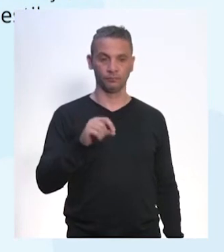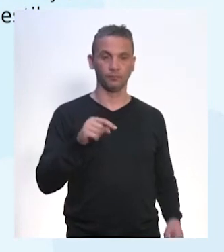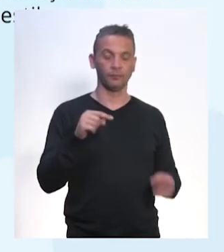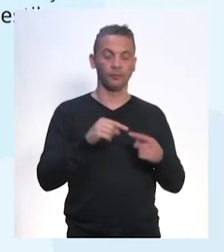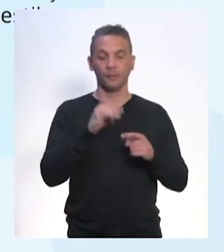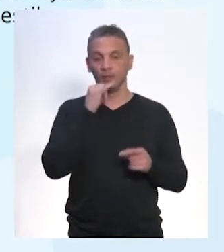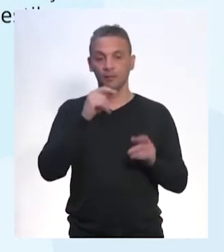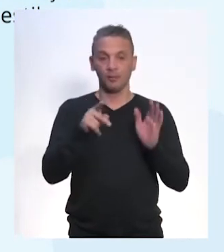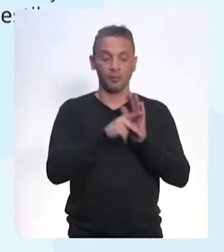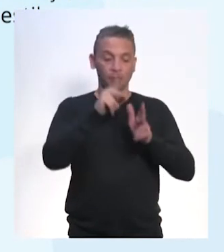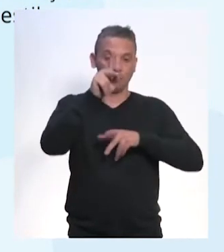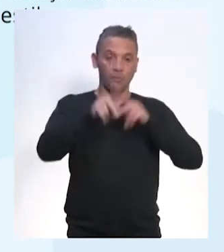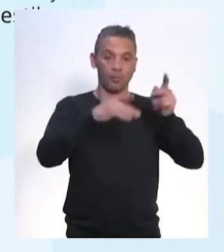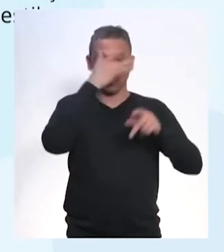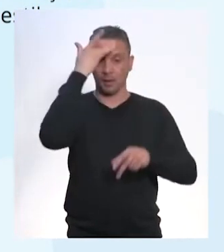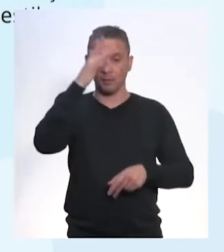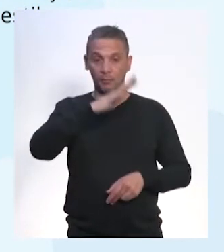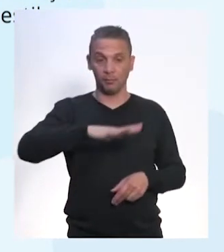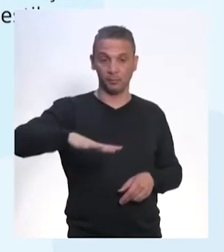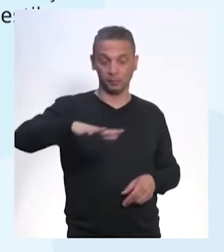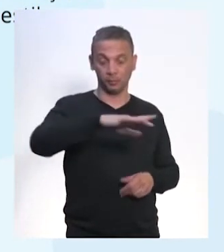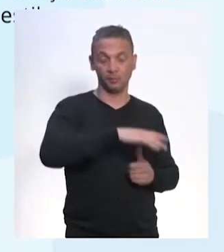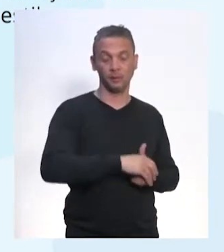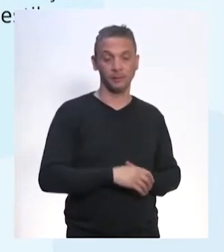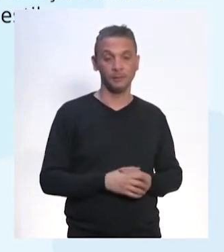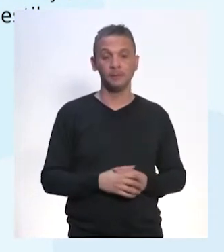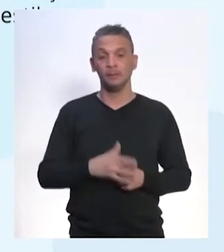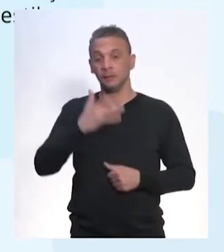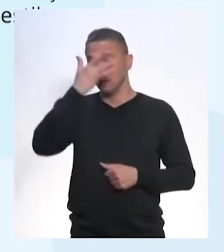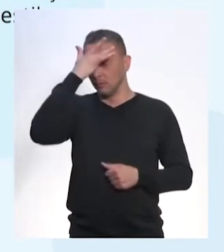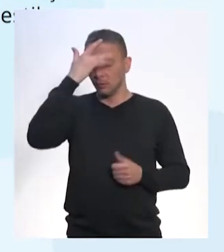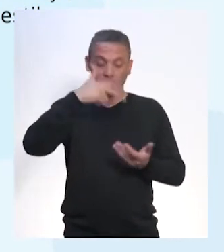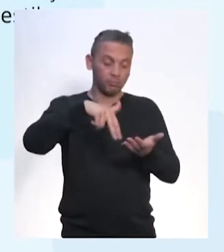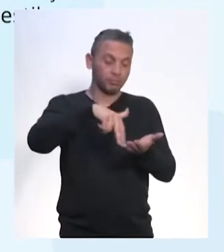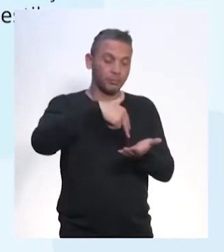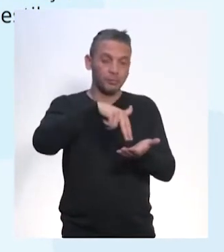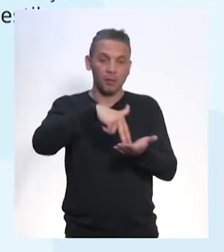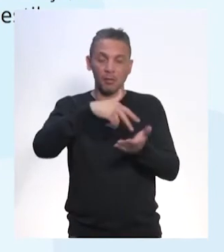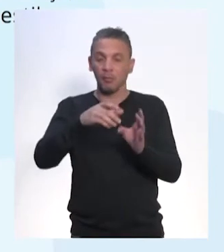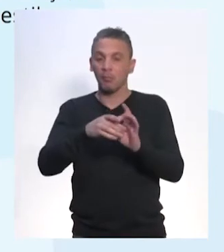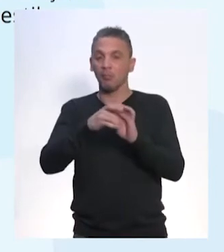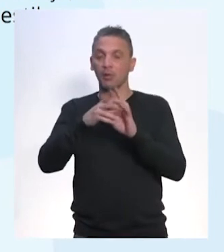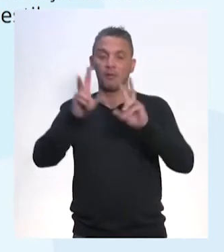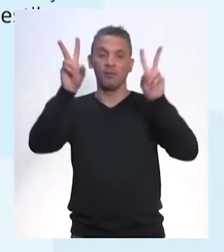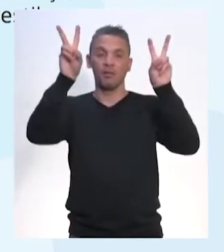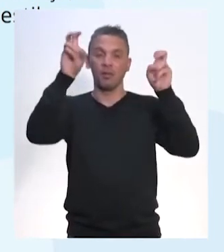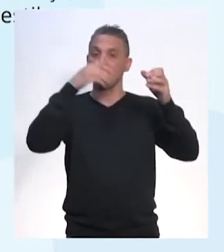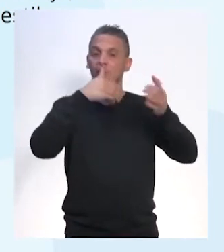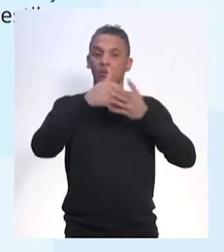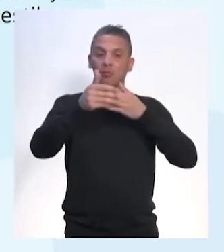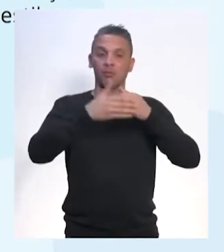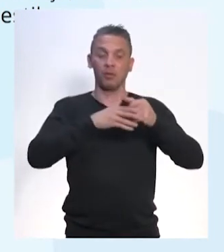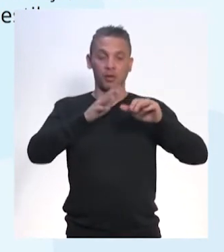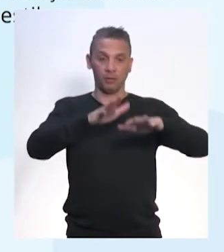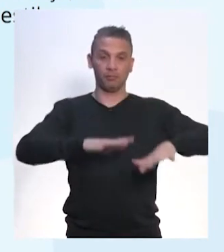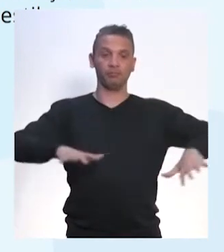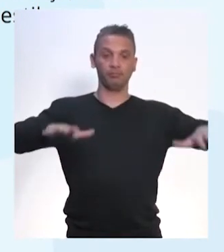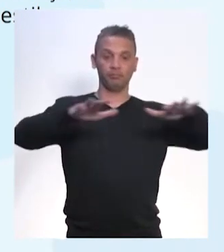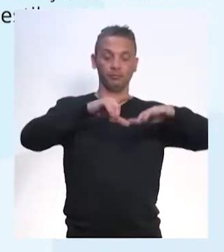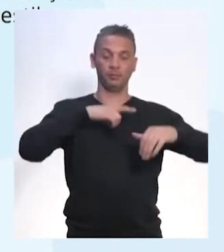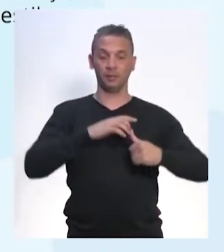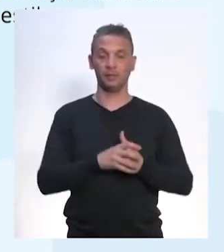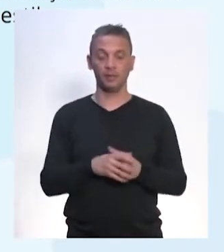dance, que a gente citou antes, né? Então, os dançarinos realizam evoluções livres acerca de qualquer tema, utilizando apenas a